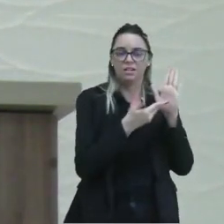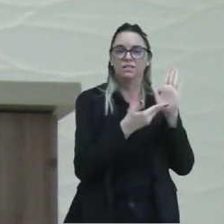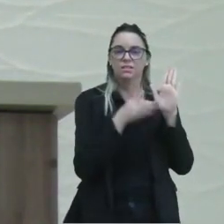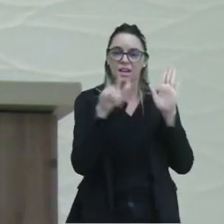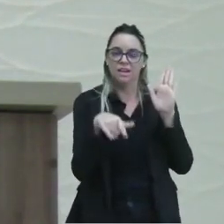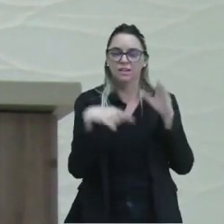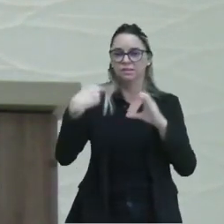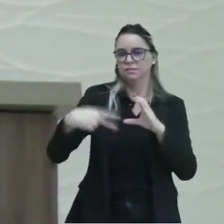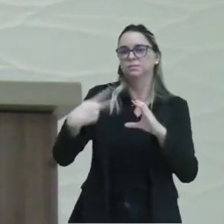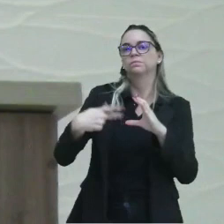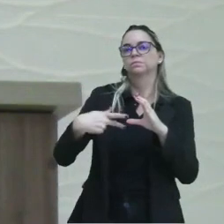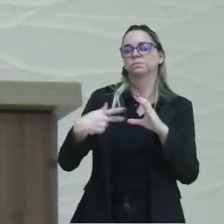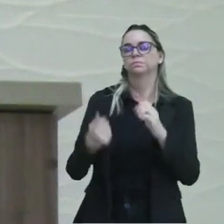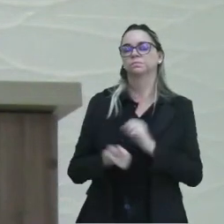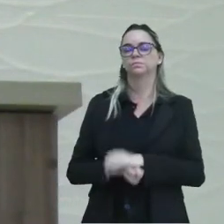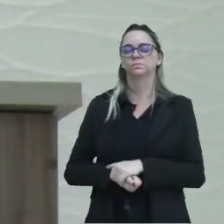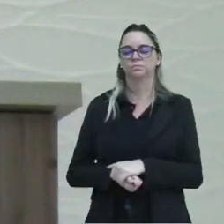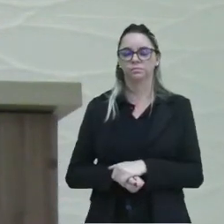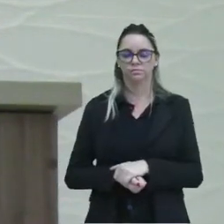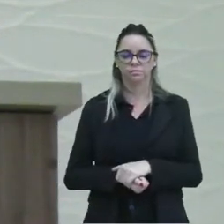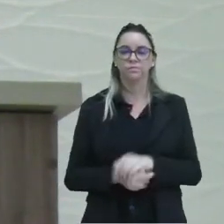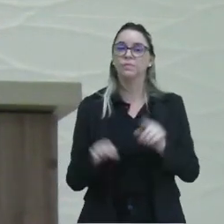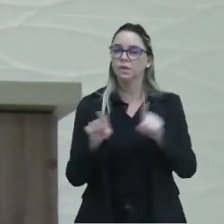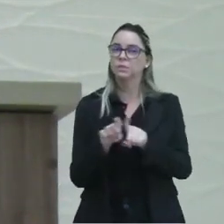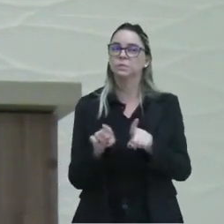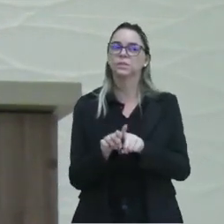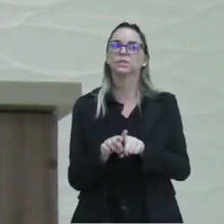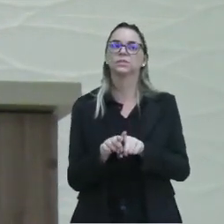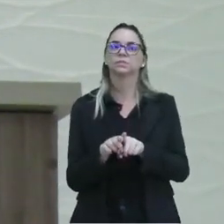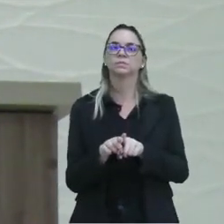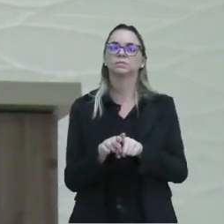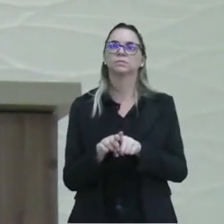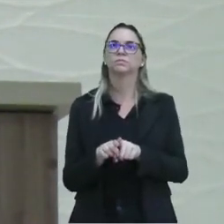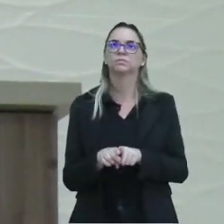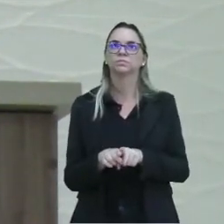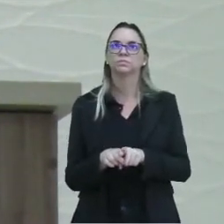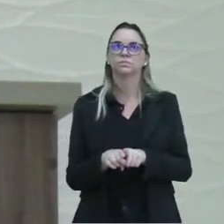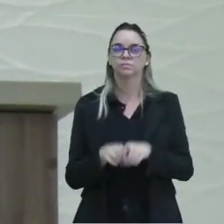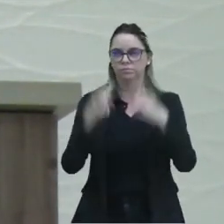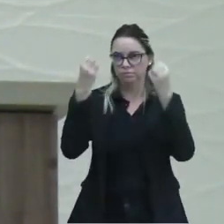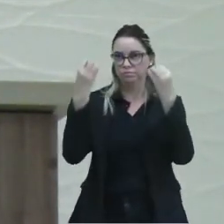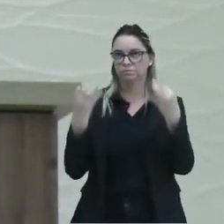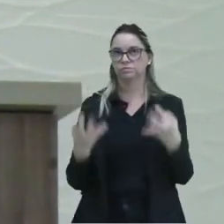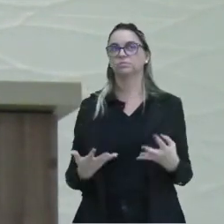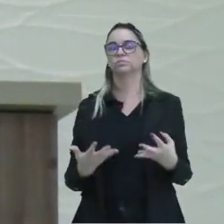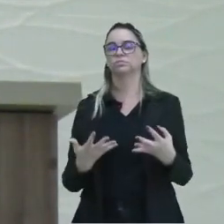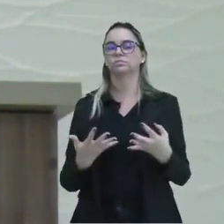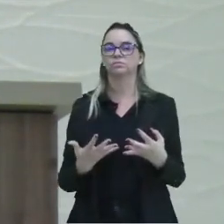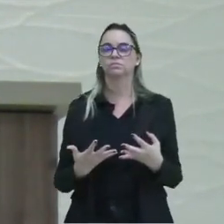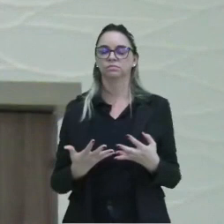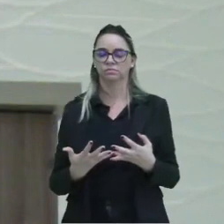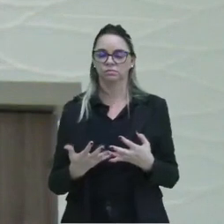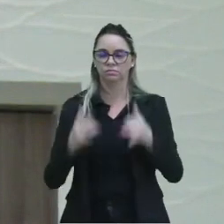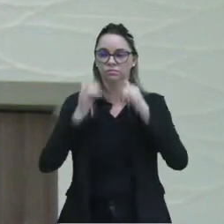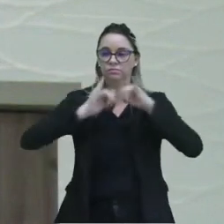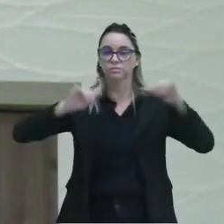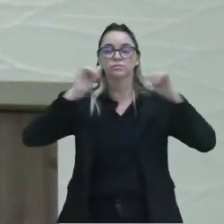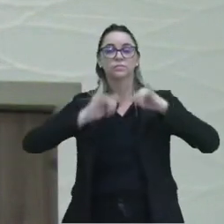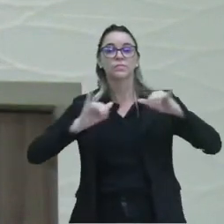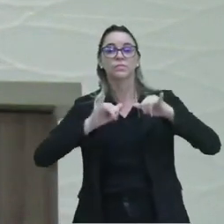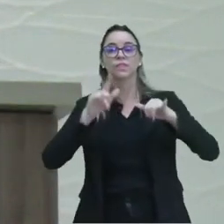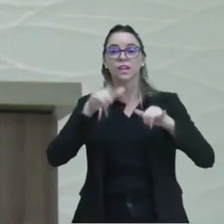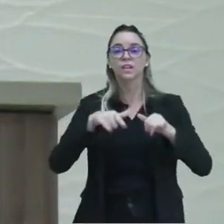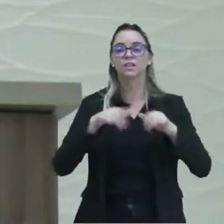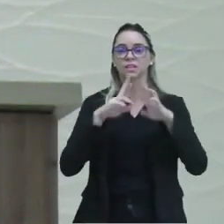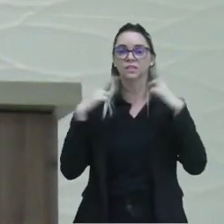nesta casa. Quero ainda também pontuar no sentido de dizer que essa audiência